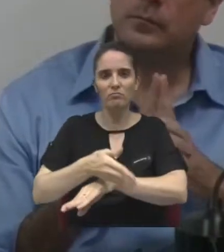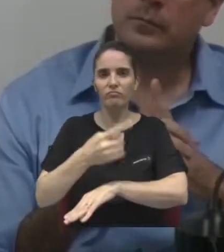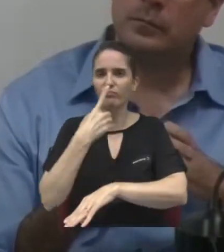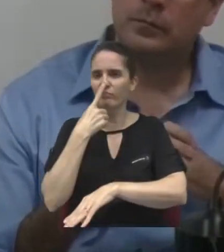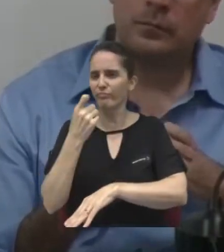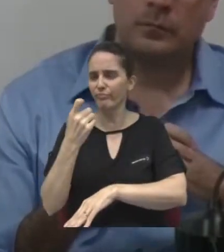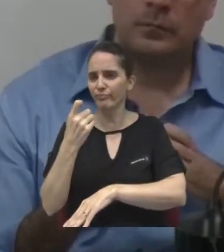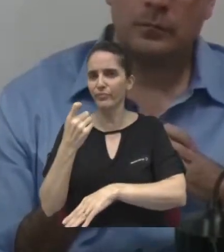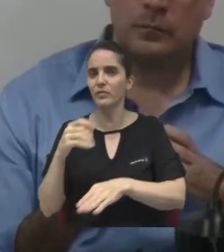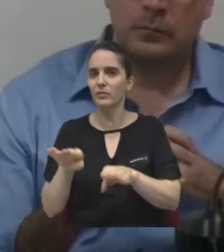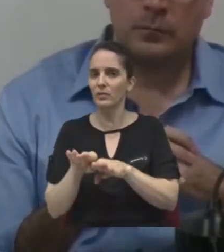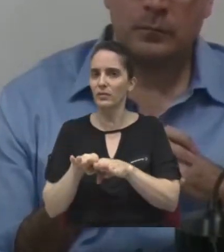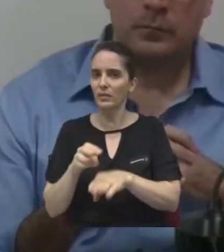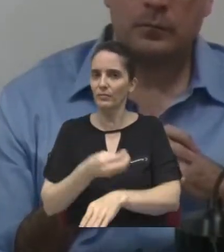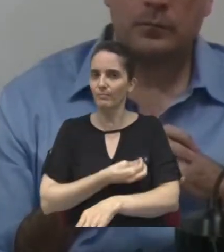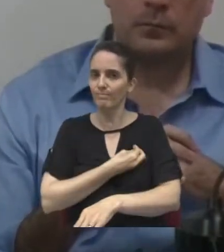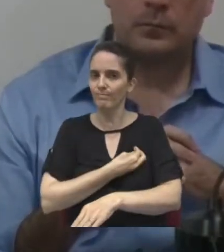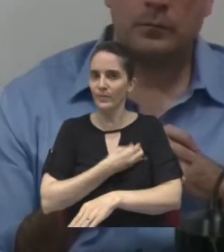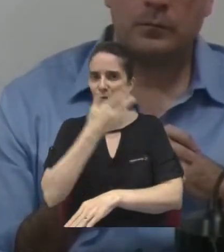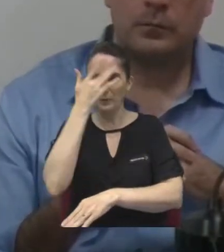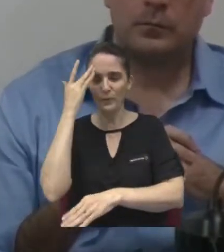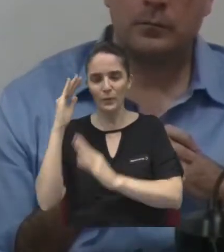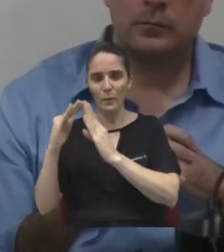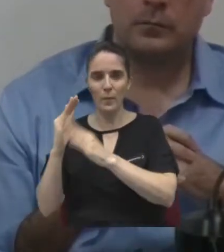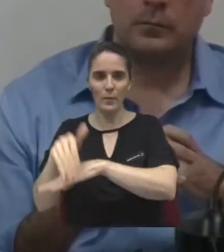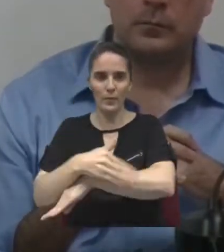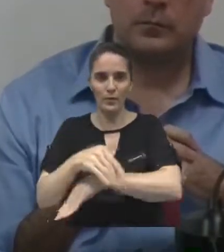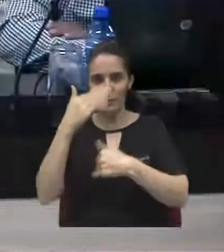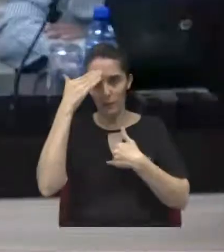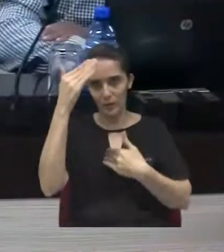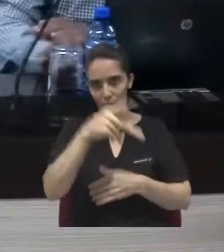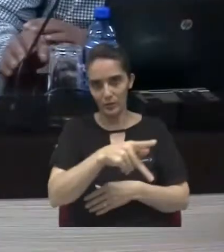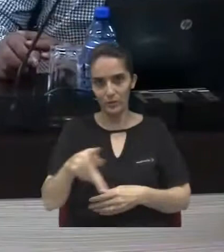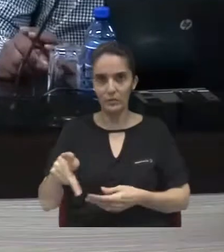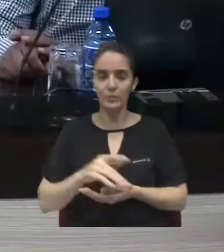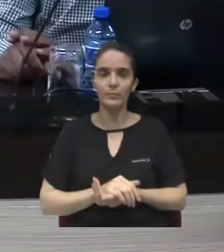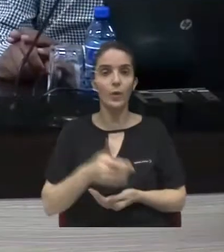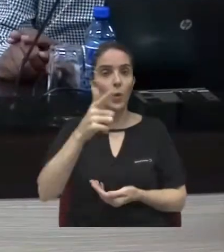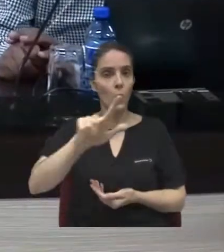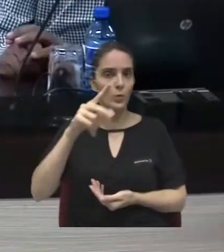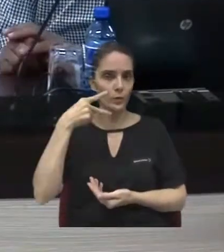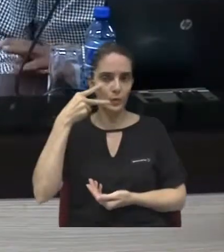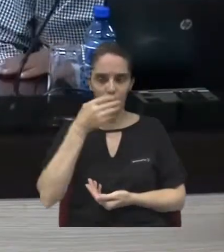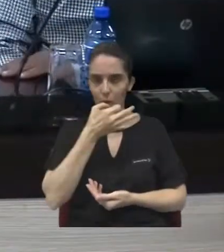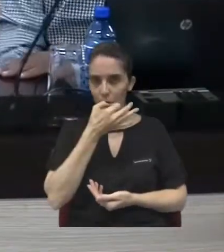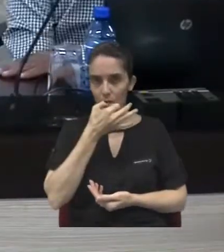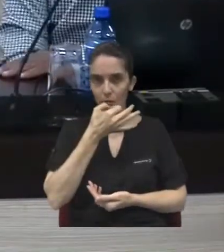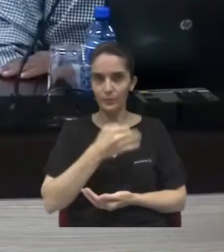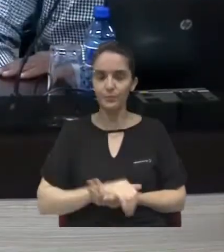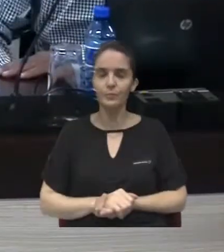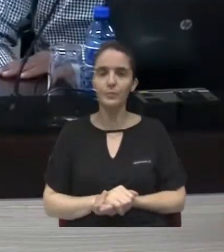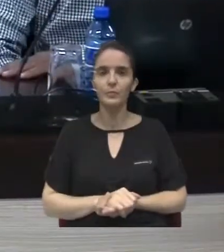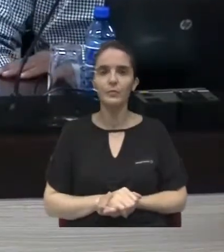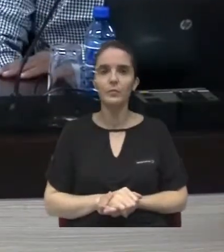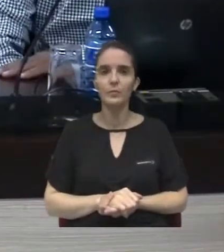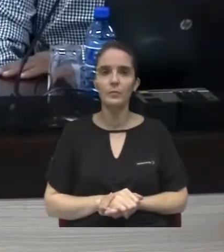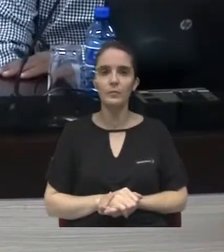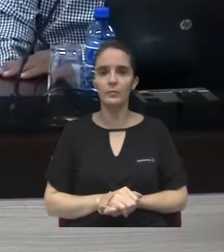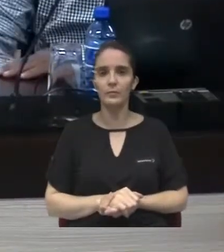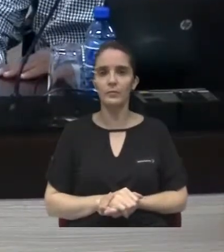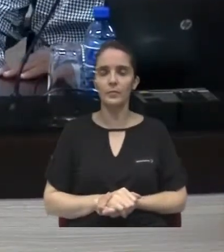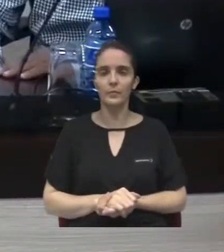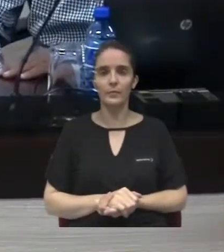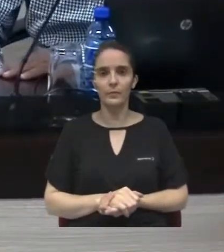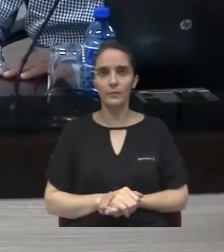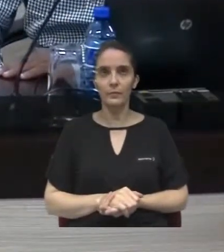dos moradores de rua. Obrigado, senhor presidente. Mais algum vereador deseja discutir? Eu gostaria também. Para discutir o